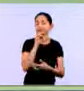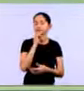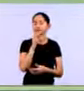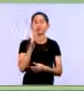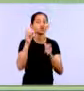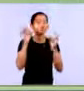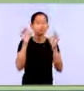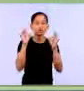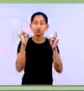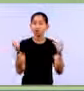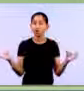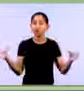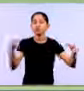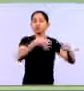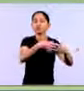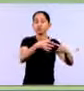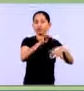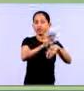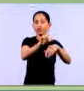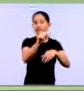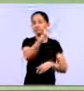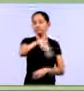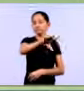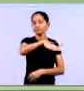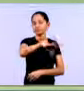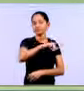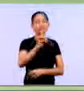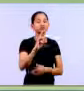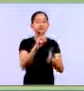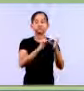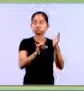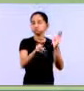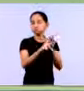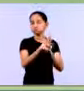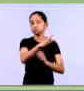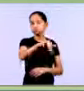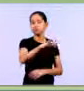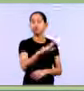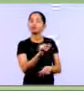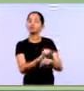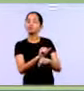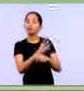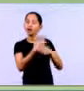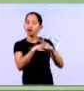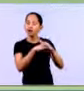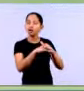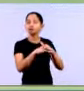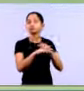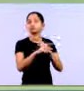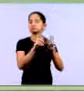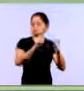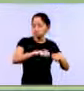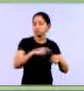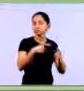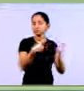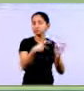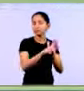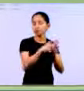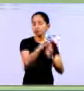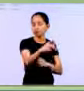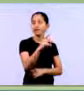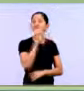União possui essa competência, que é para instituir tributos não previstos, então somente ela pode instituir A gente tem